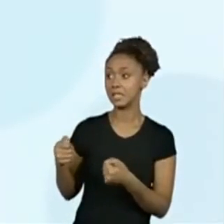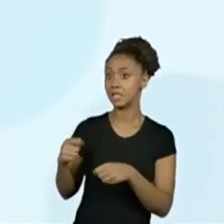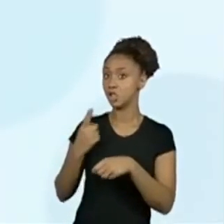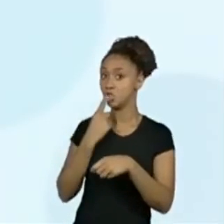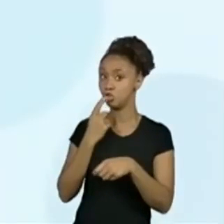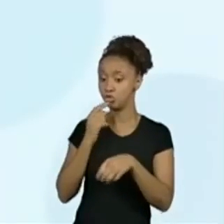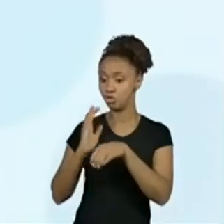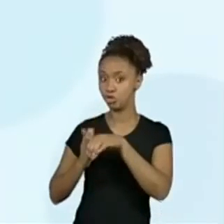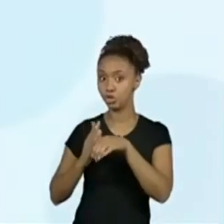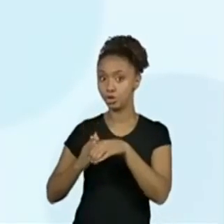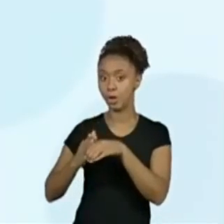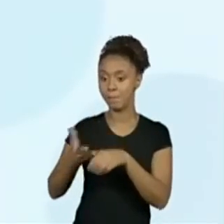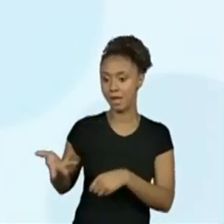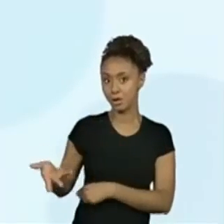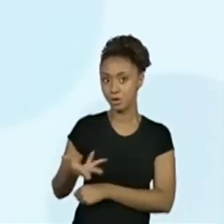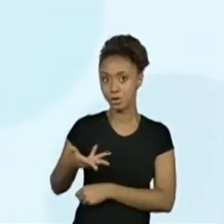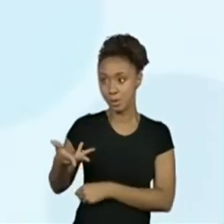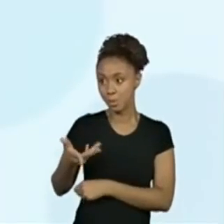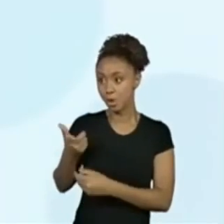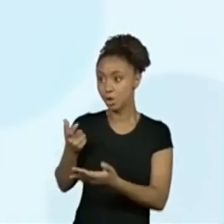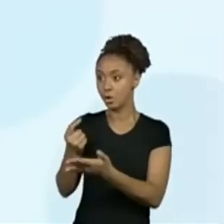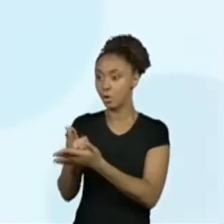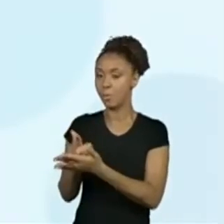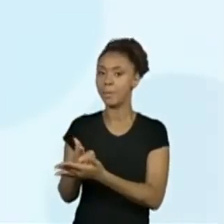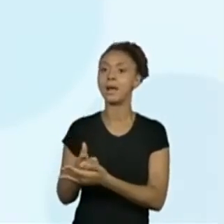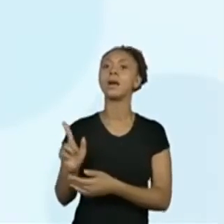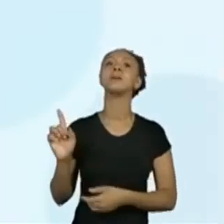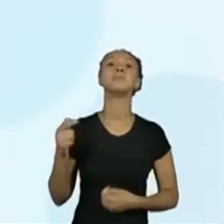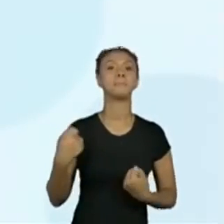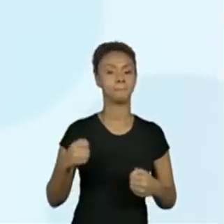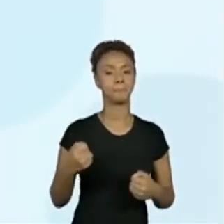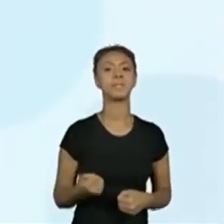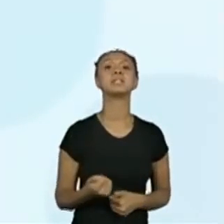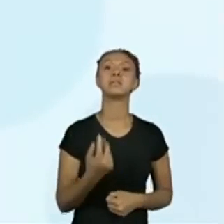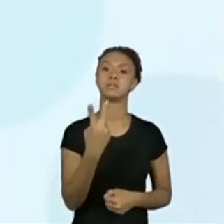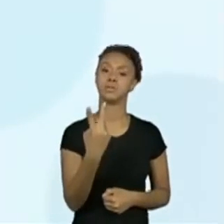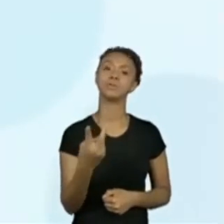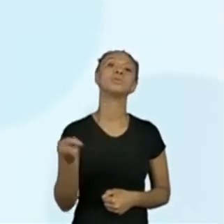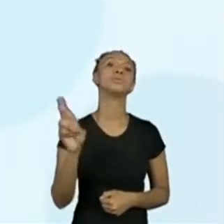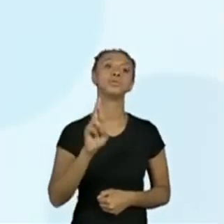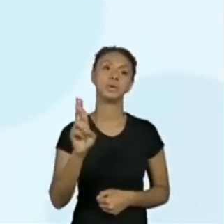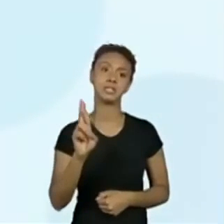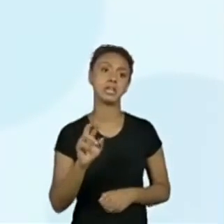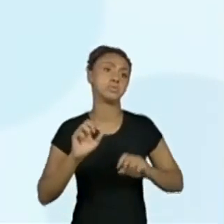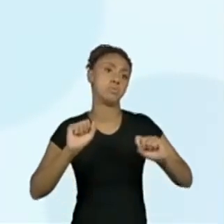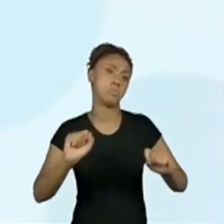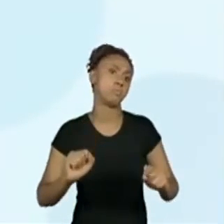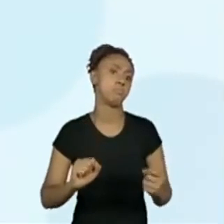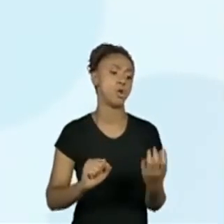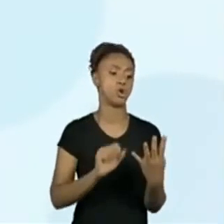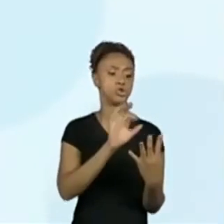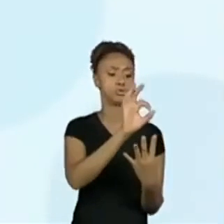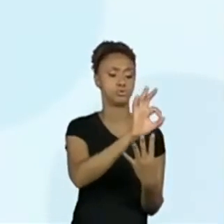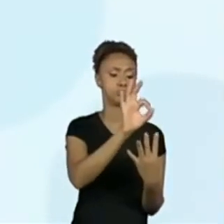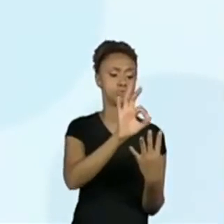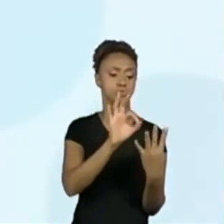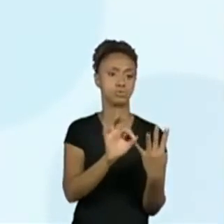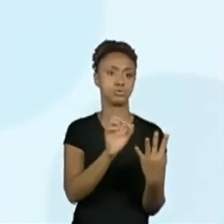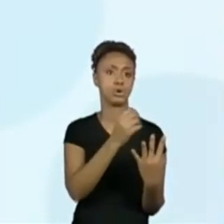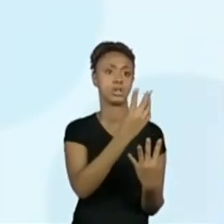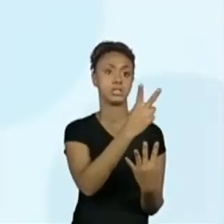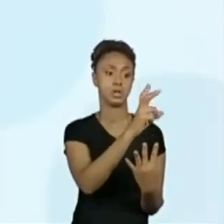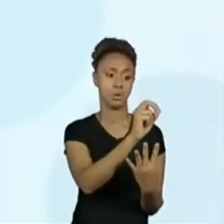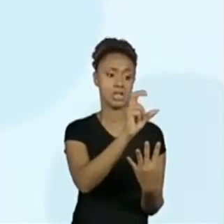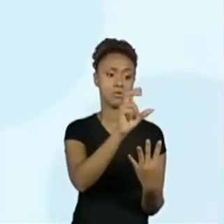de R$2, certo? Um poderia pagar com 4 moedas de 50 centavos e o outro com uma nota de 2, que os